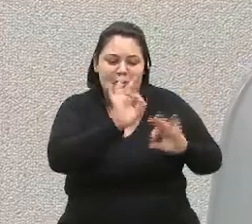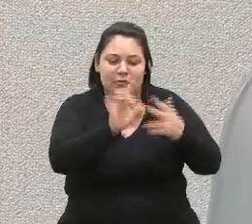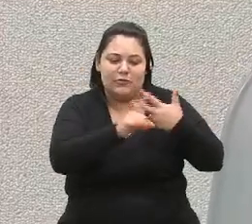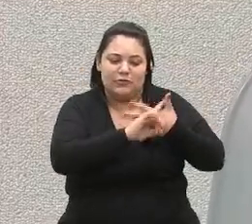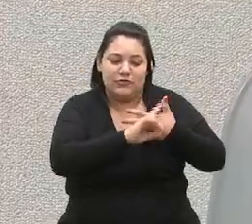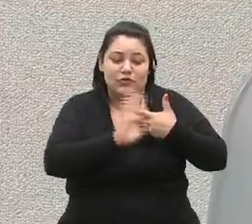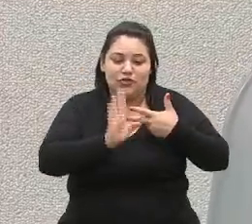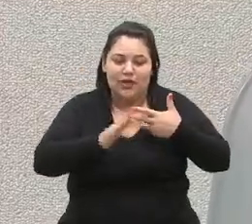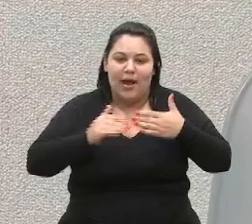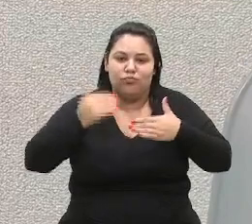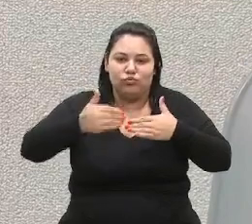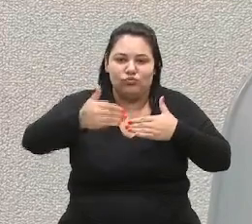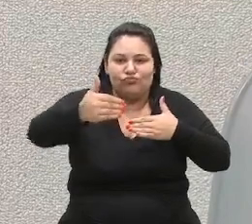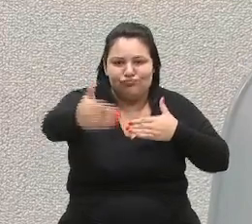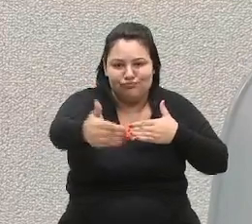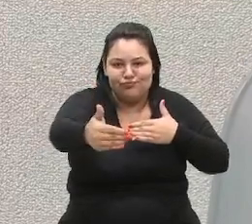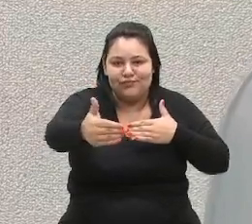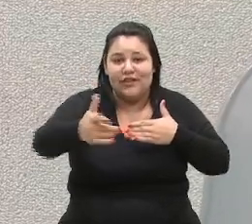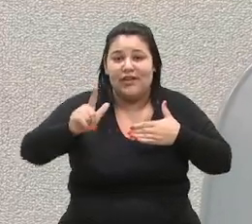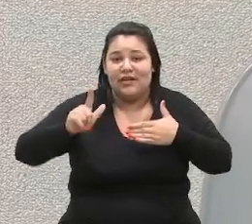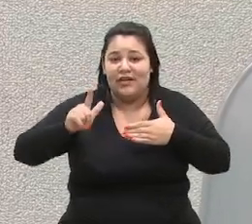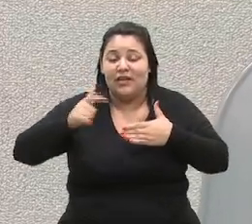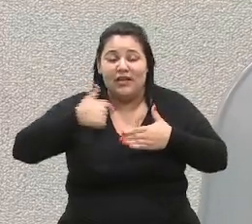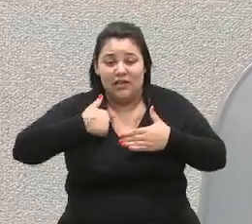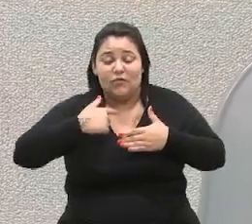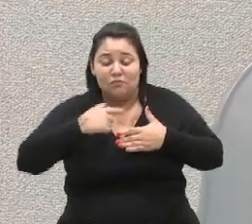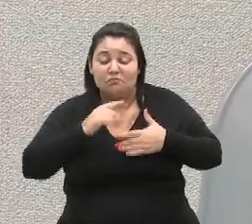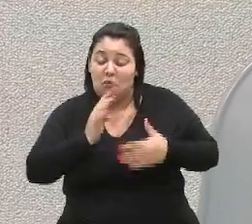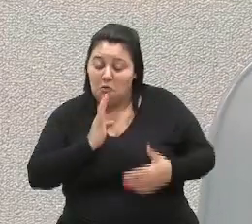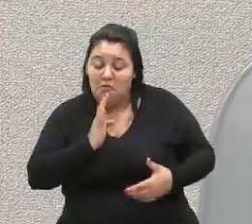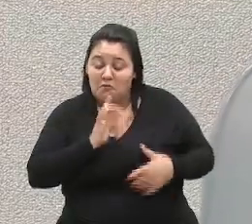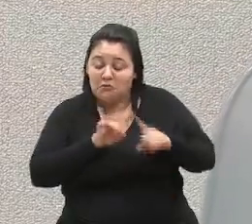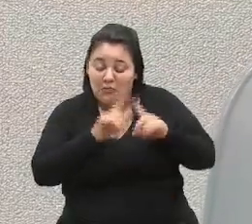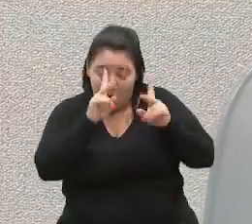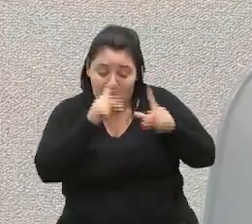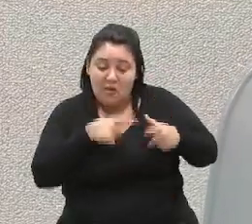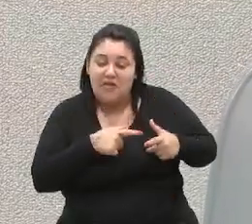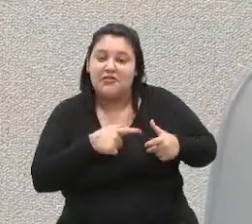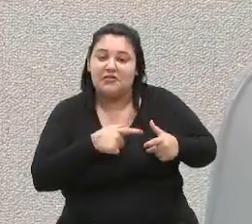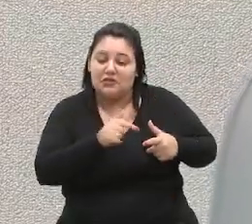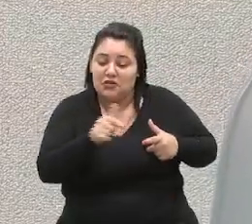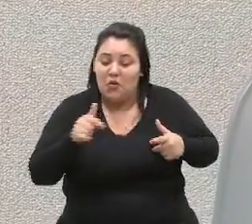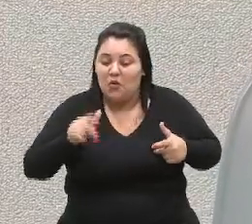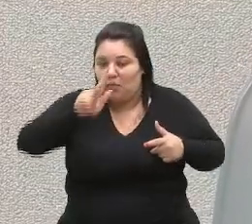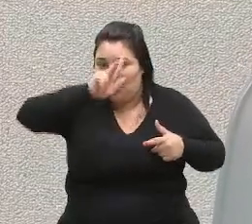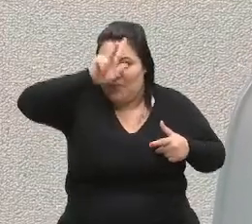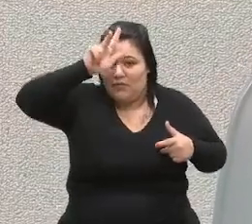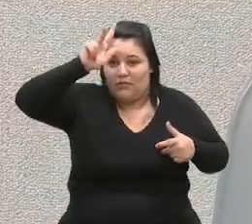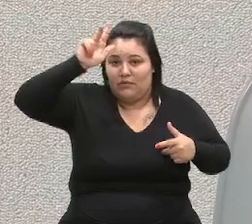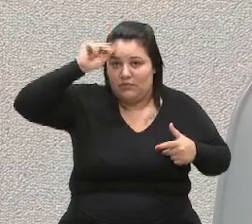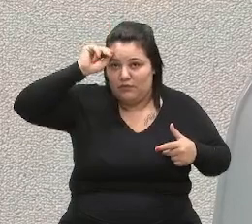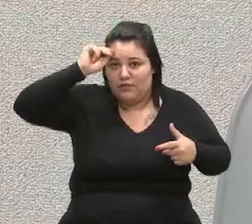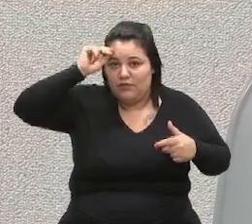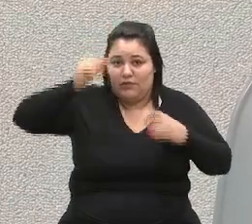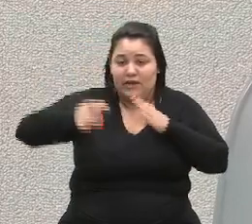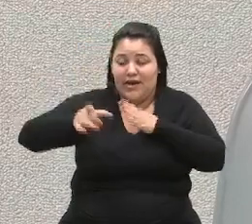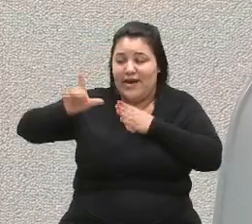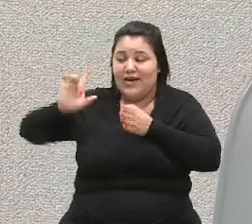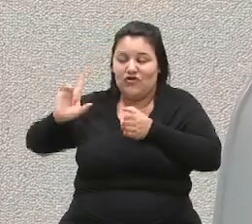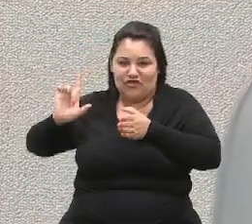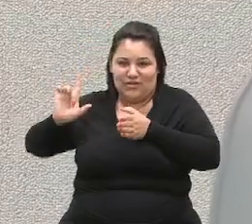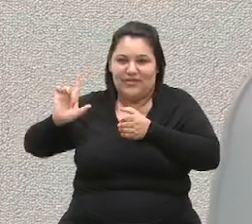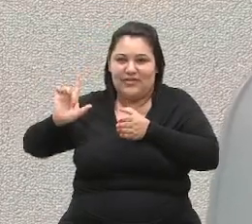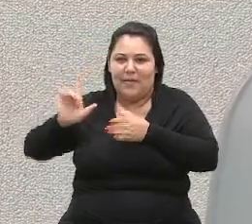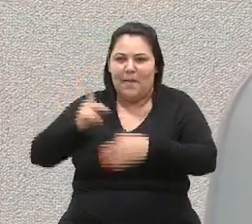em andamento. E eu reconheço em outros prefeitos anteriores,